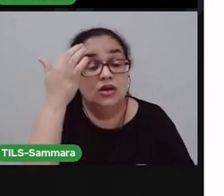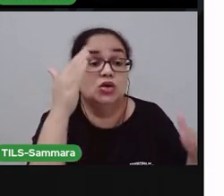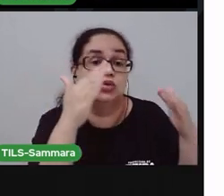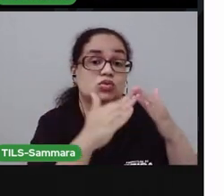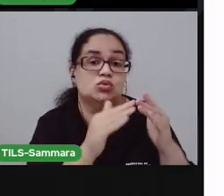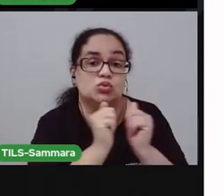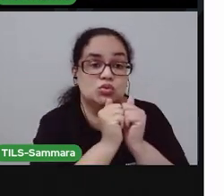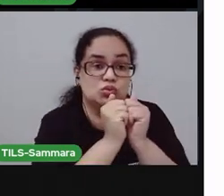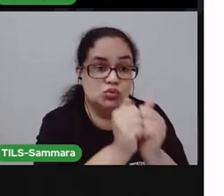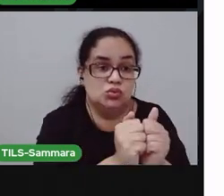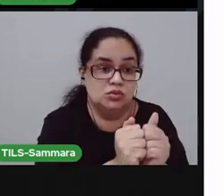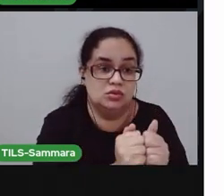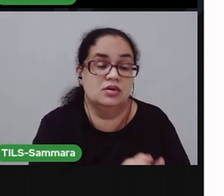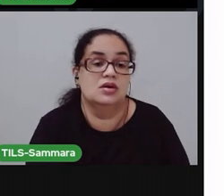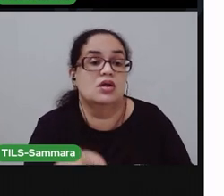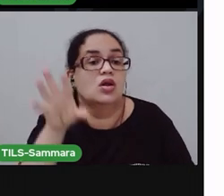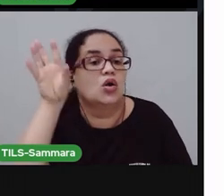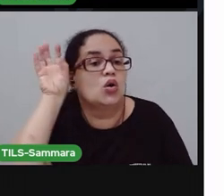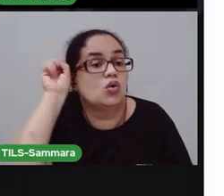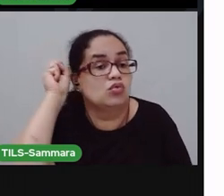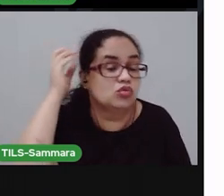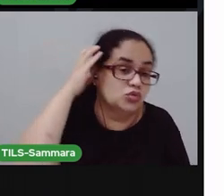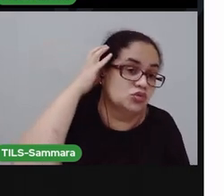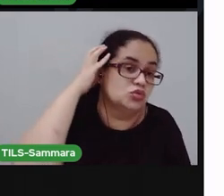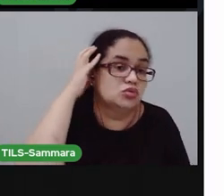comigo. Fala bem alto para você ouvir o som.